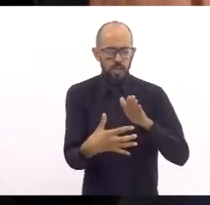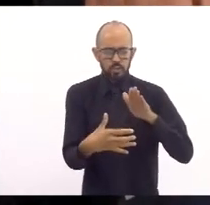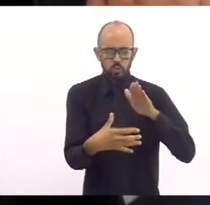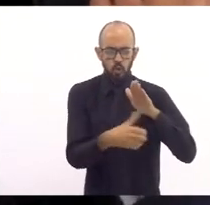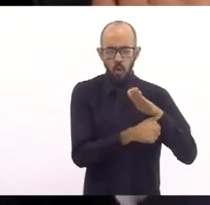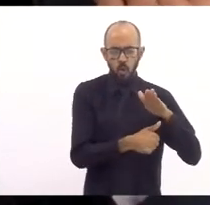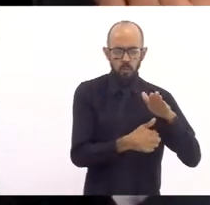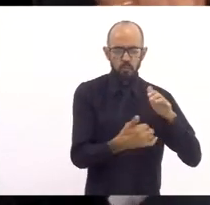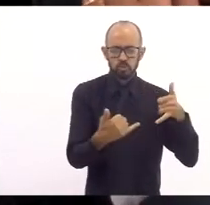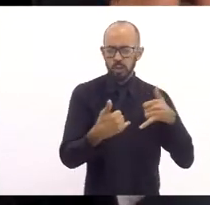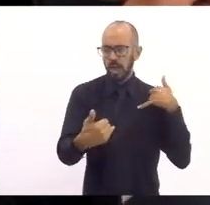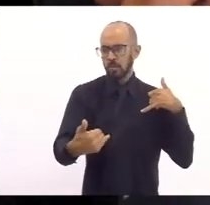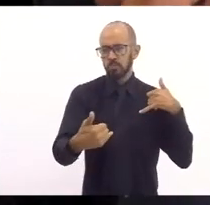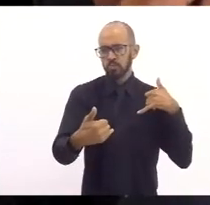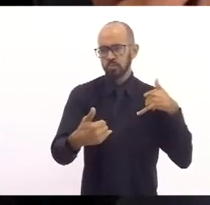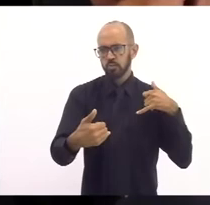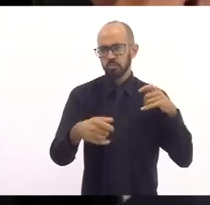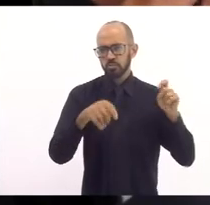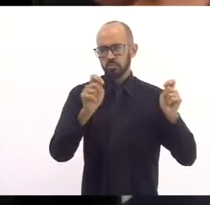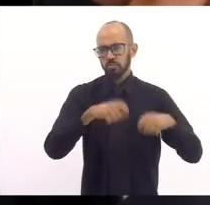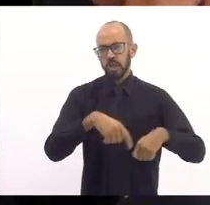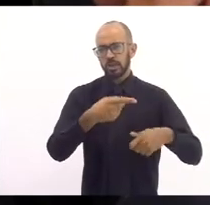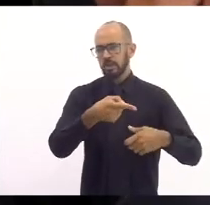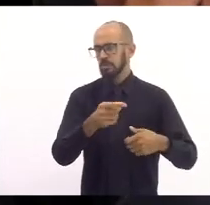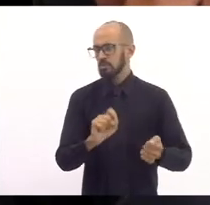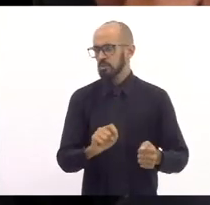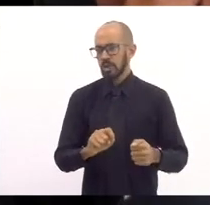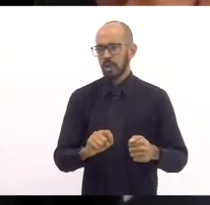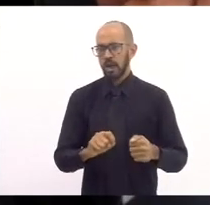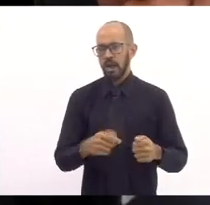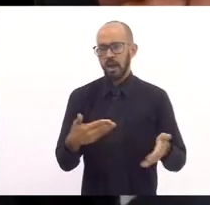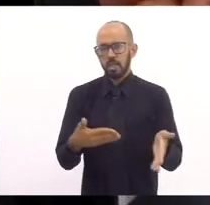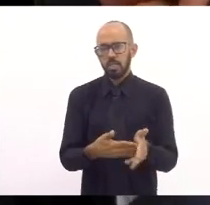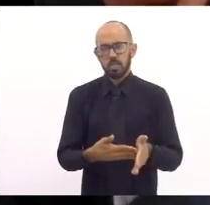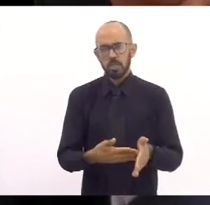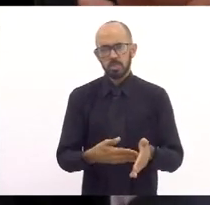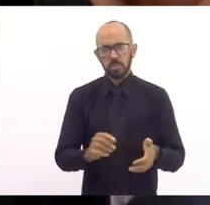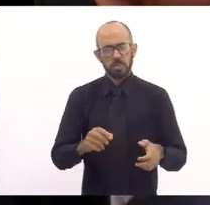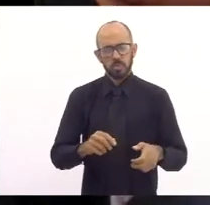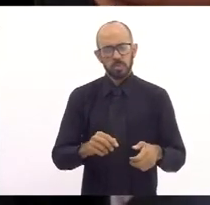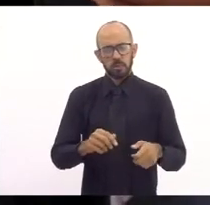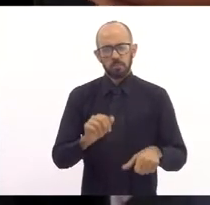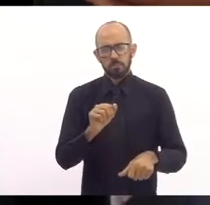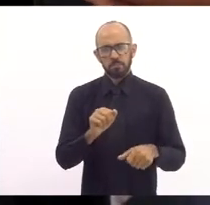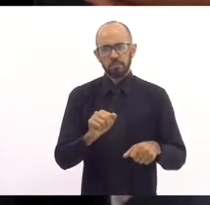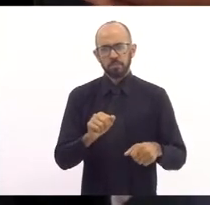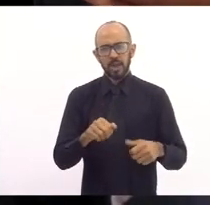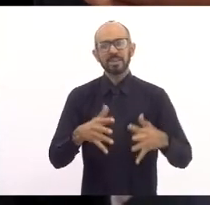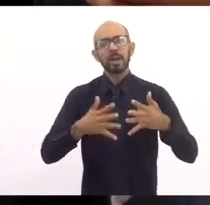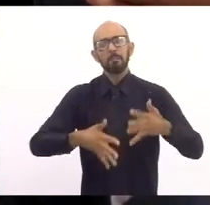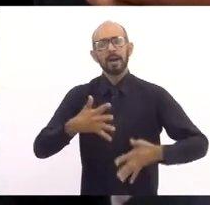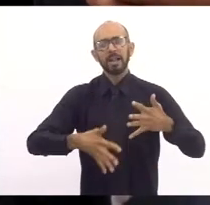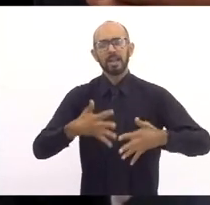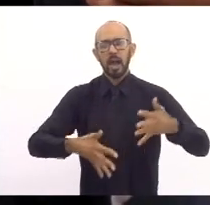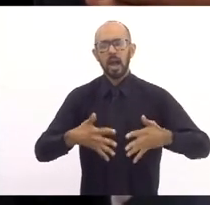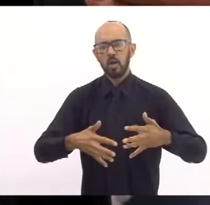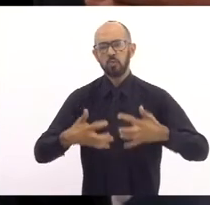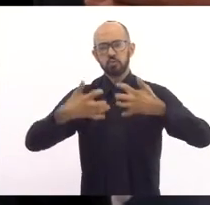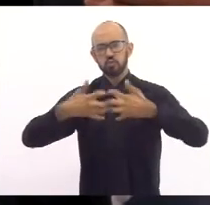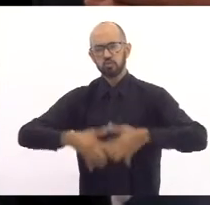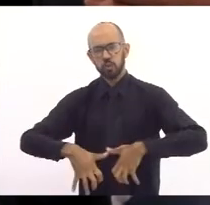em tese, repercutir a ponto de comprometer a operação no grau que compromete. Outros assuntos que poderiam não ser furto de